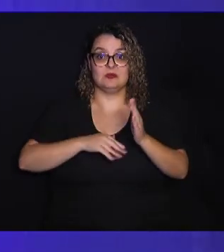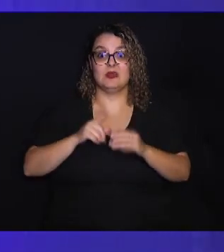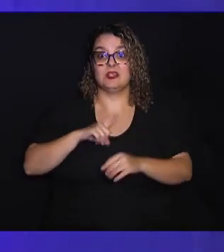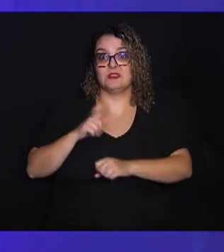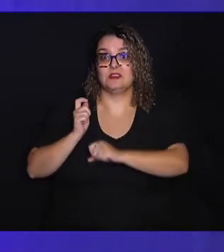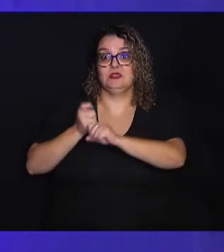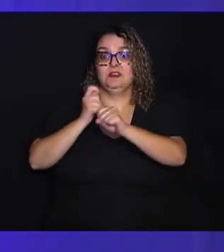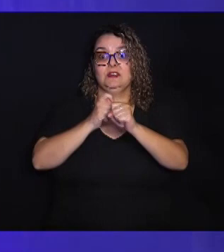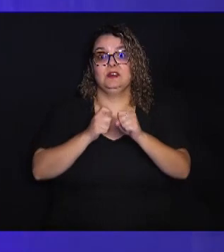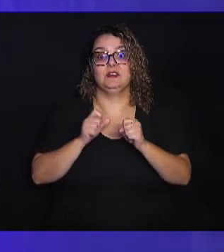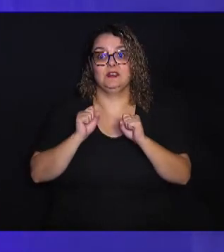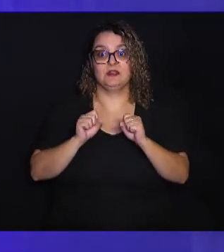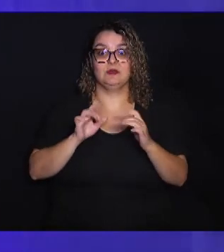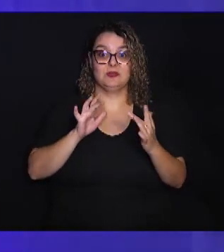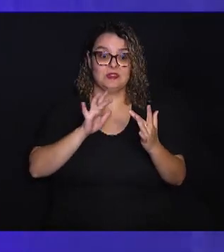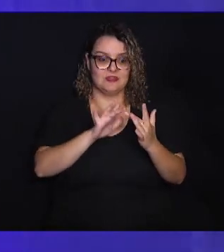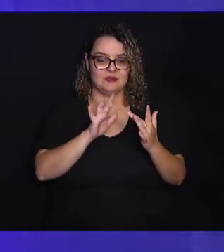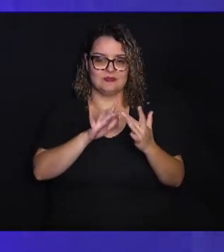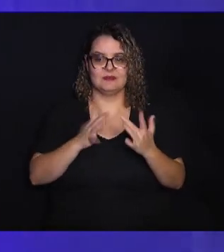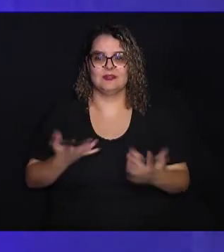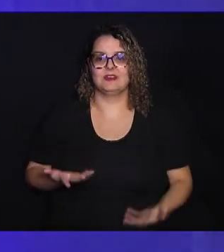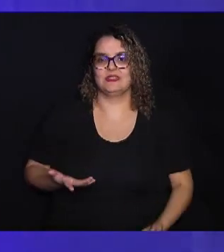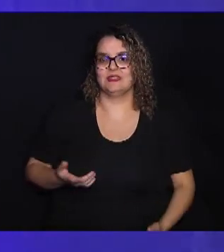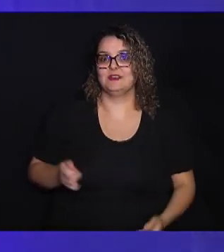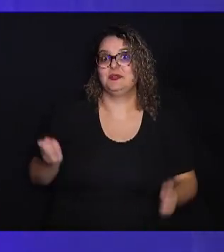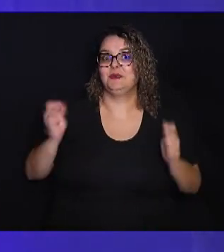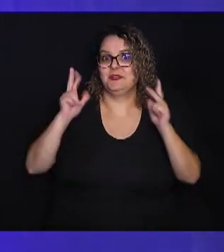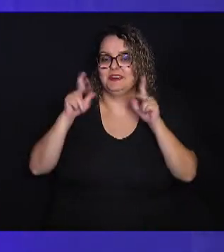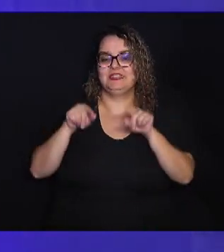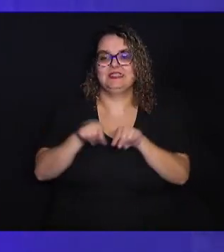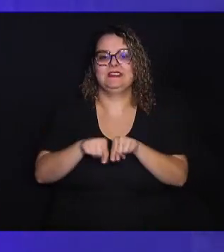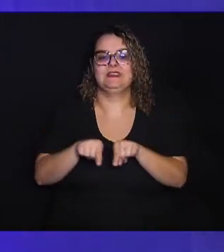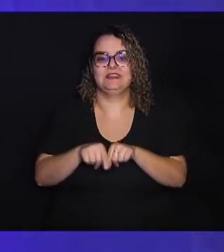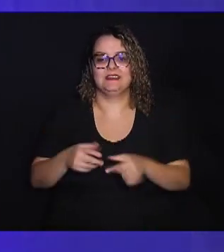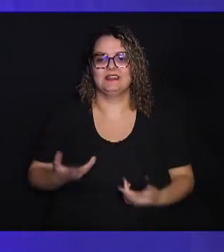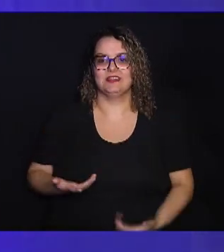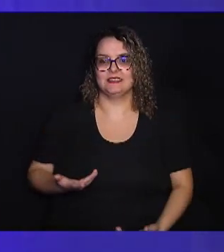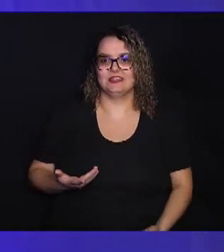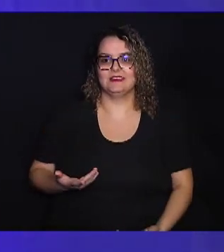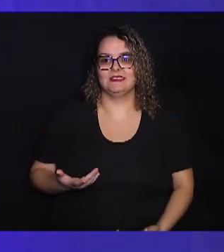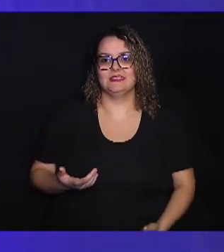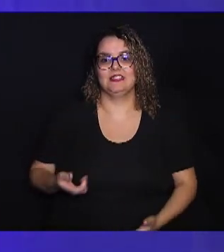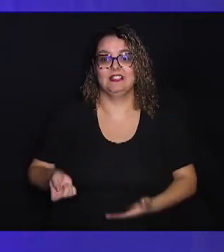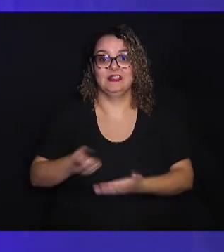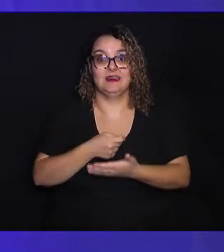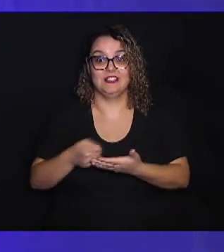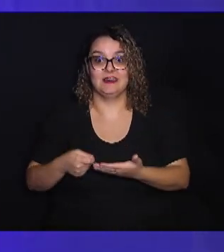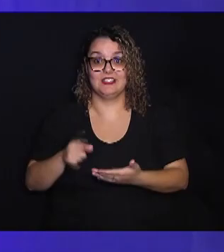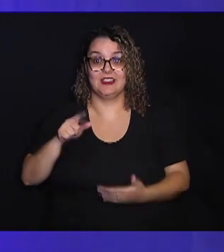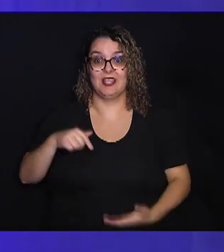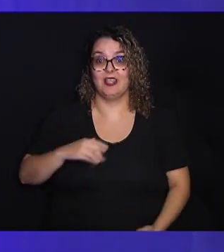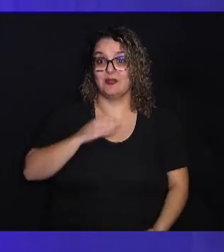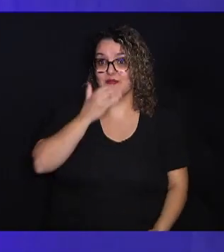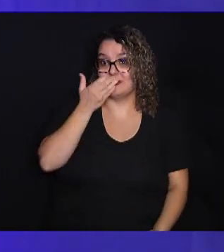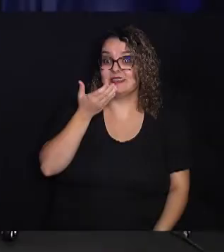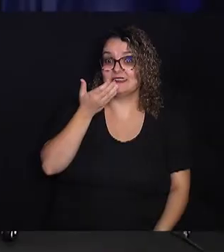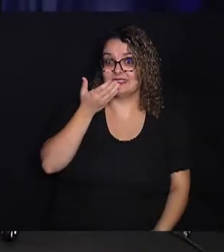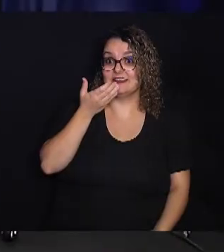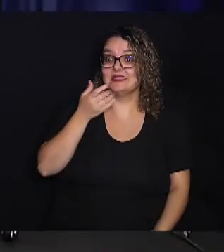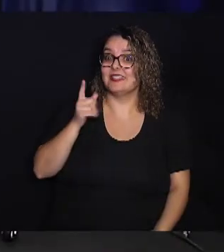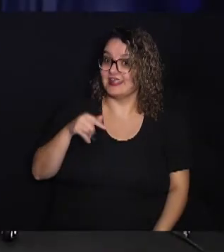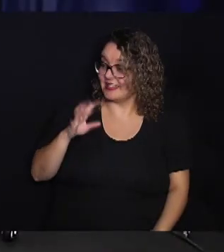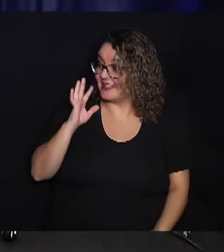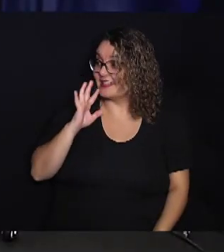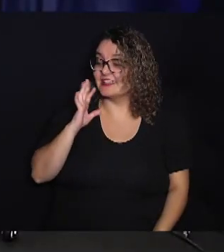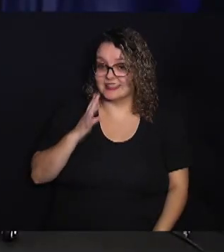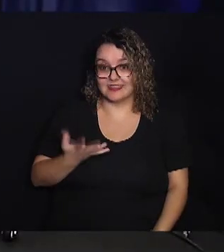eles puderam tocar. E que me chama a atenção também que a assinatura dele é uma maçã. Então Que ele legal. traz,